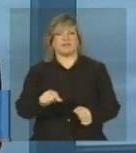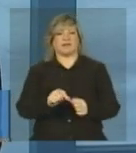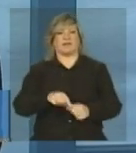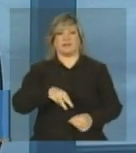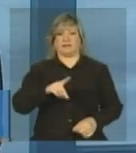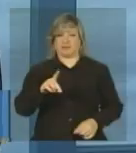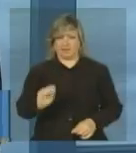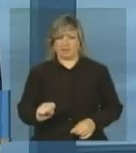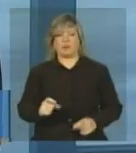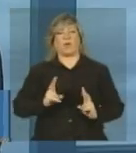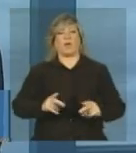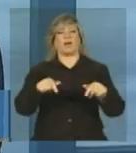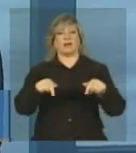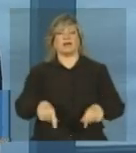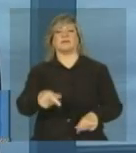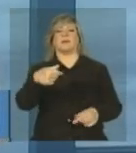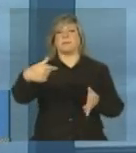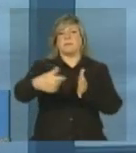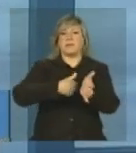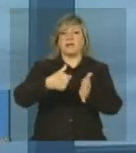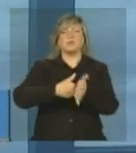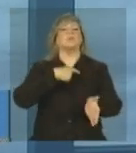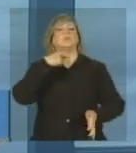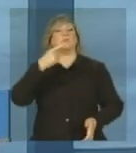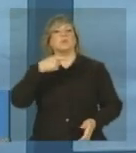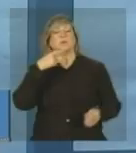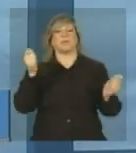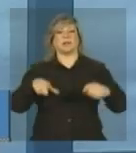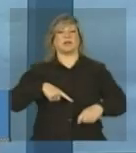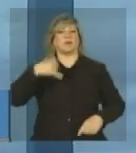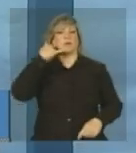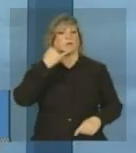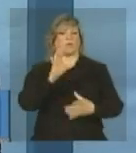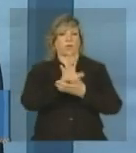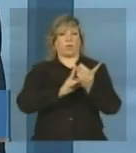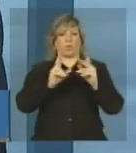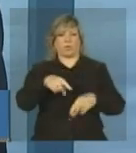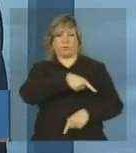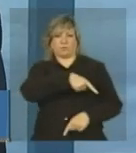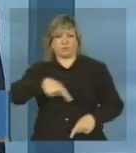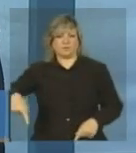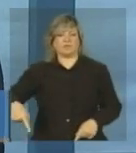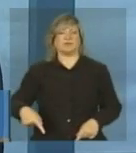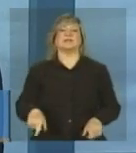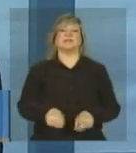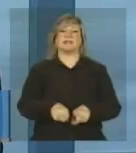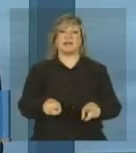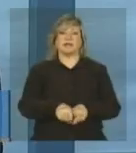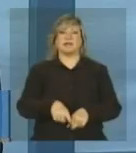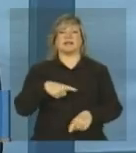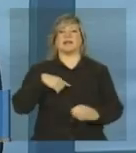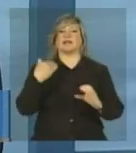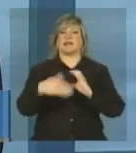pelo Ministério. Continue enviando as suas dúvidas pelos números dos seus telefones que estão aí na sua tela e também